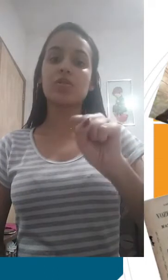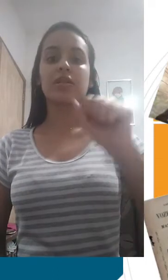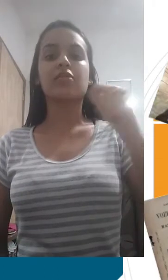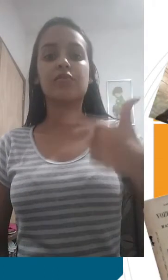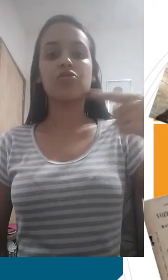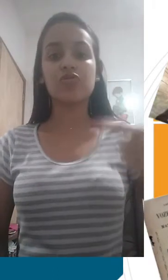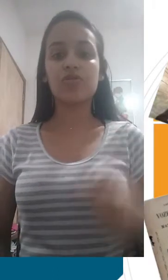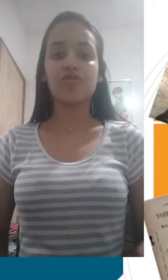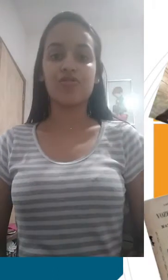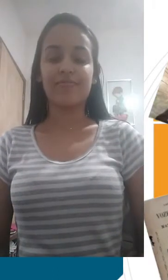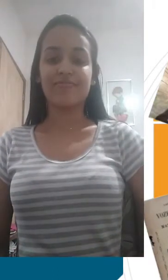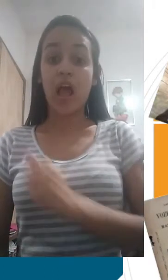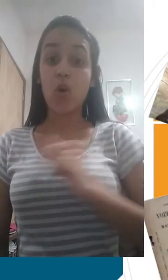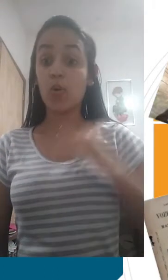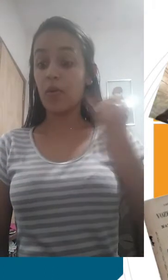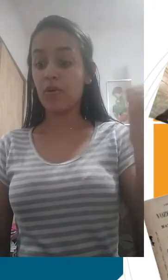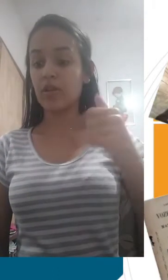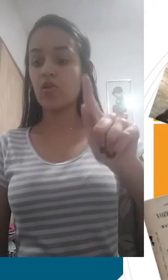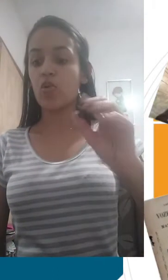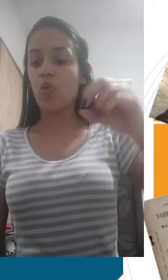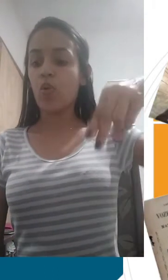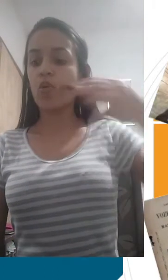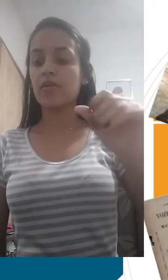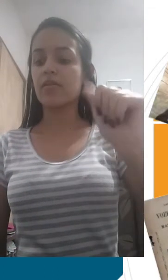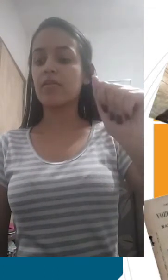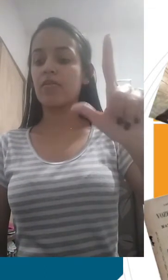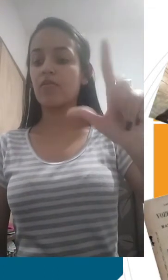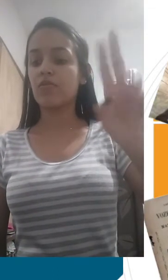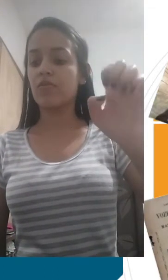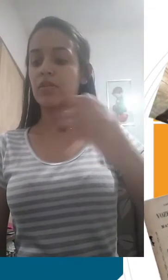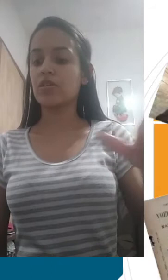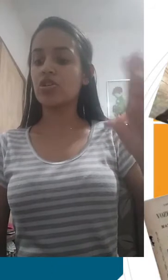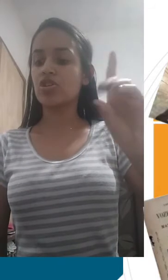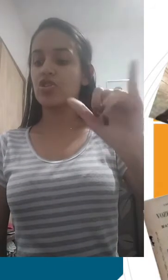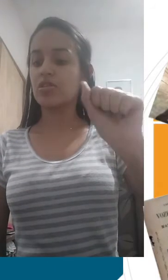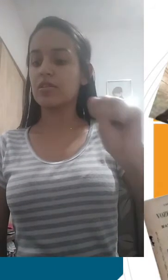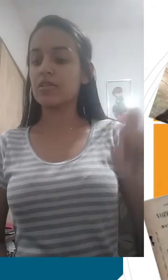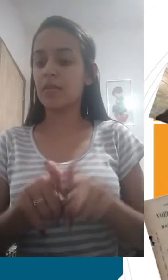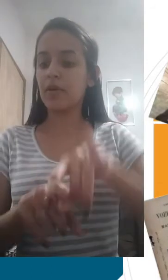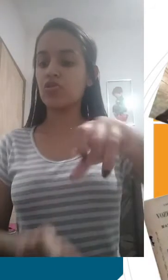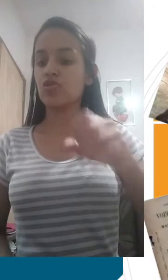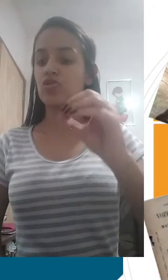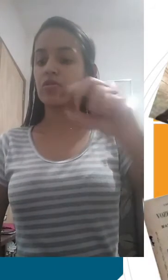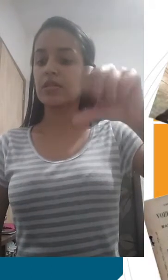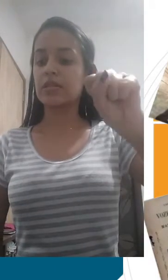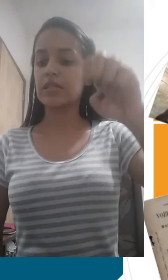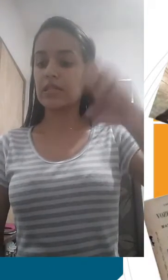1822. Principais autores: Gonçalves Dias, José de Alencar.